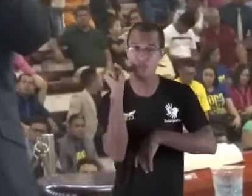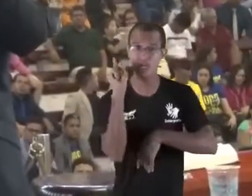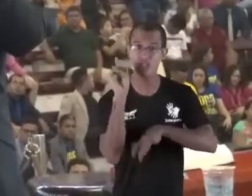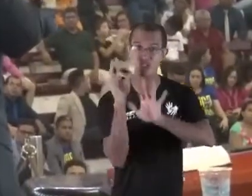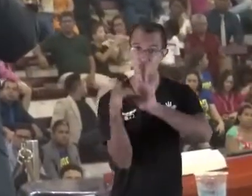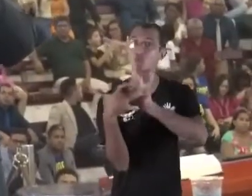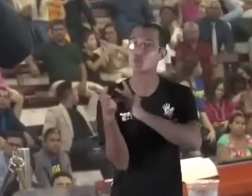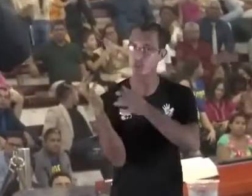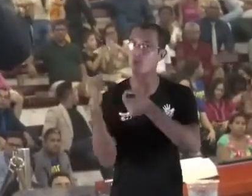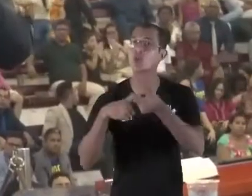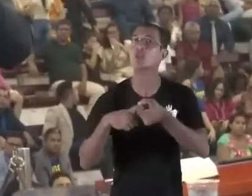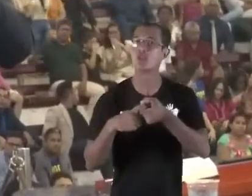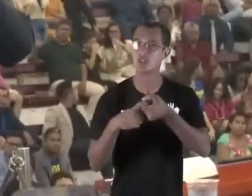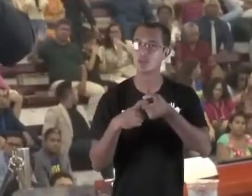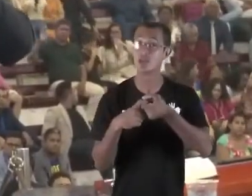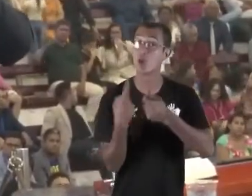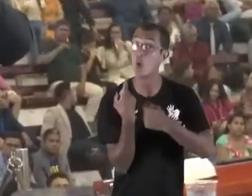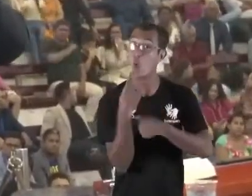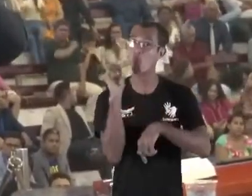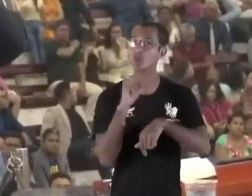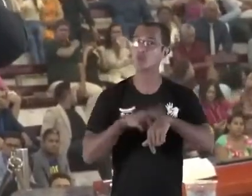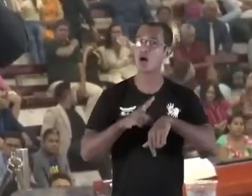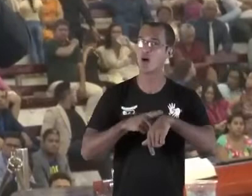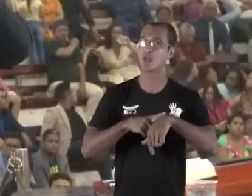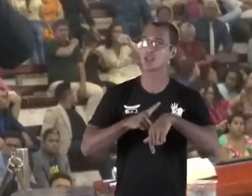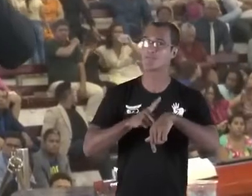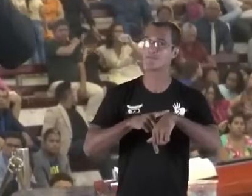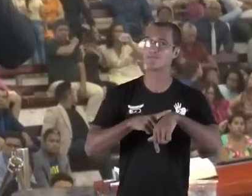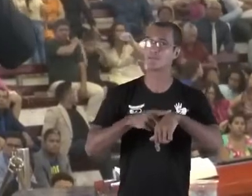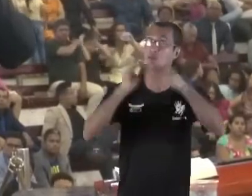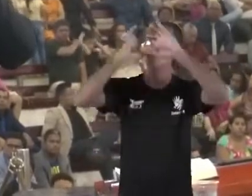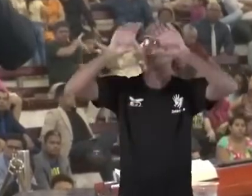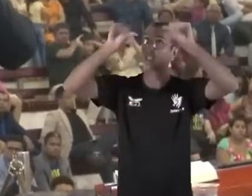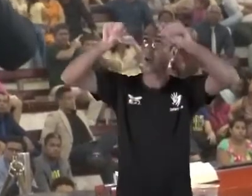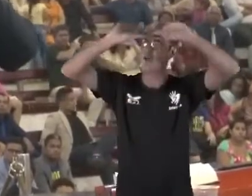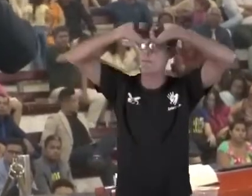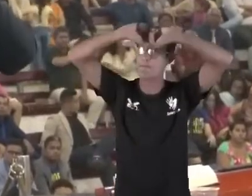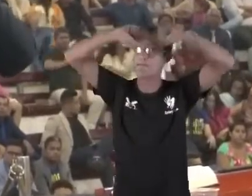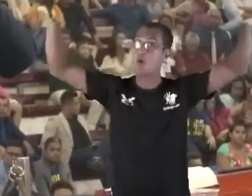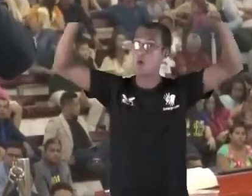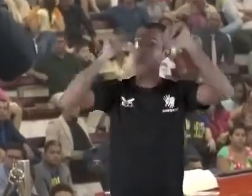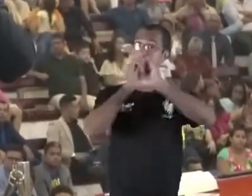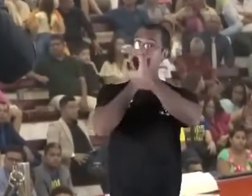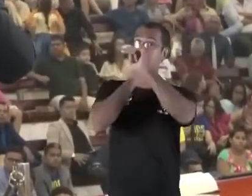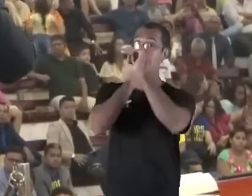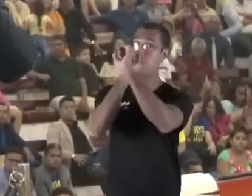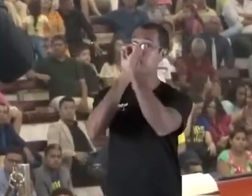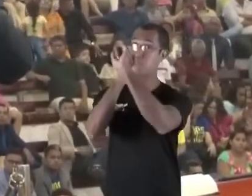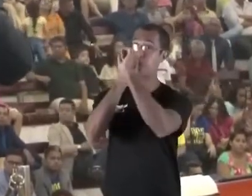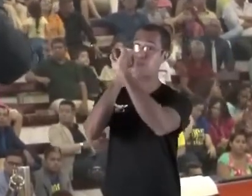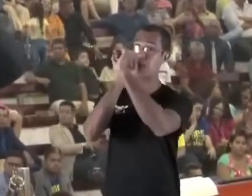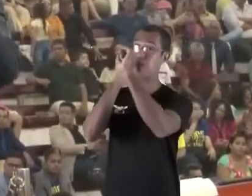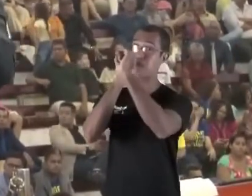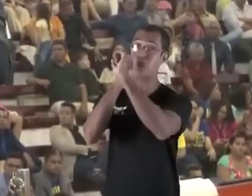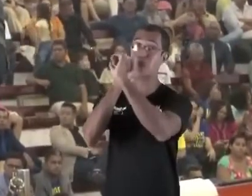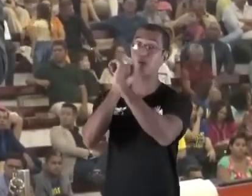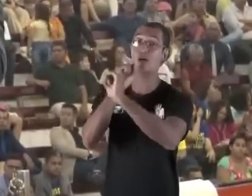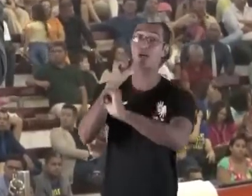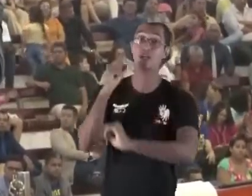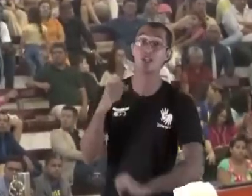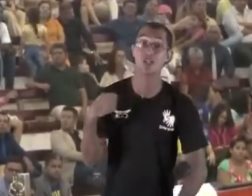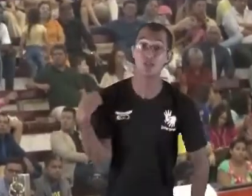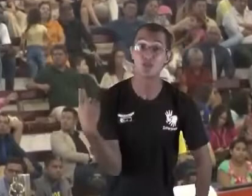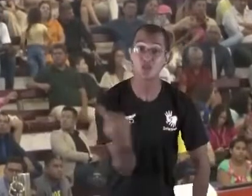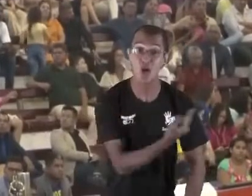Jesus está voltando. O céu vai se abrir, a trombeta vai tocar, e os